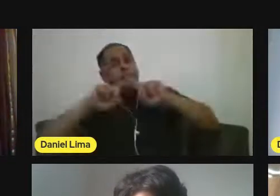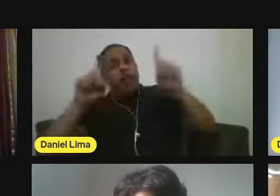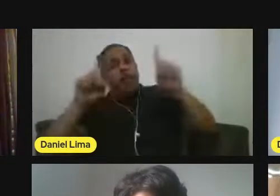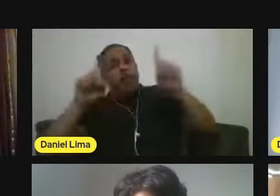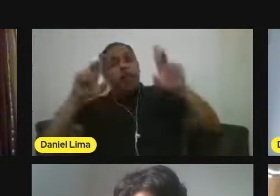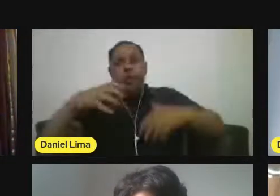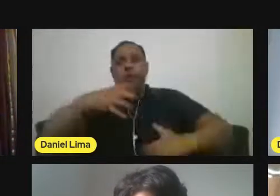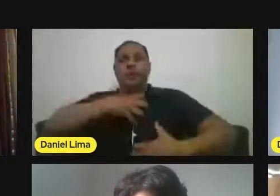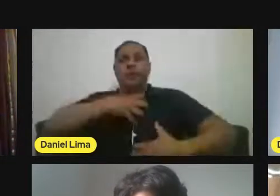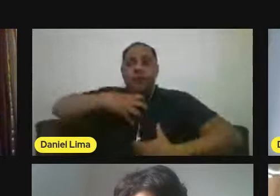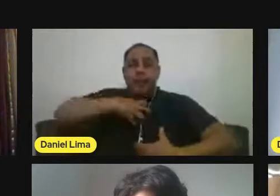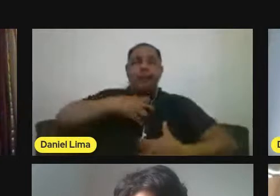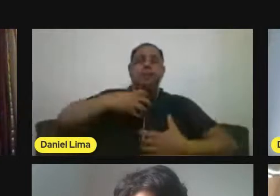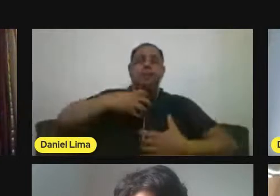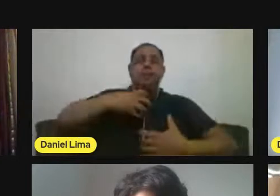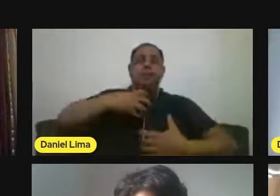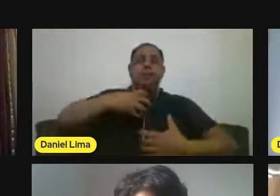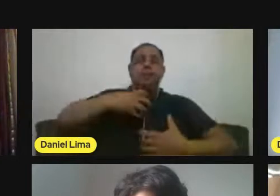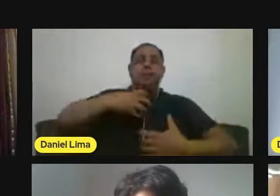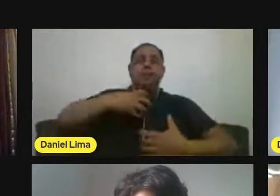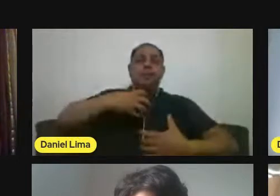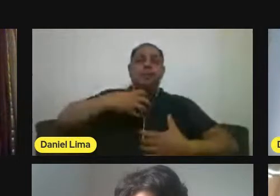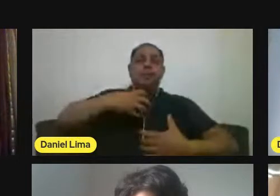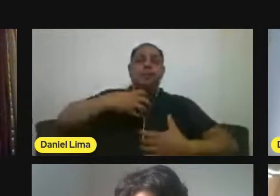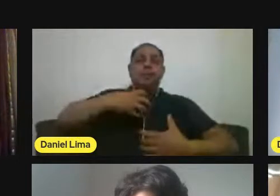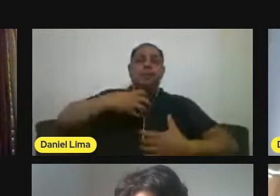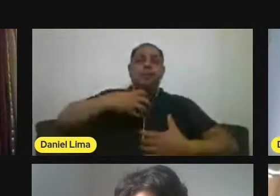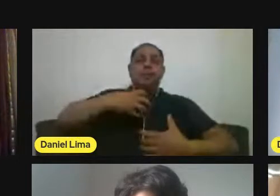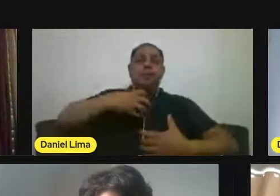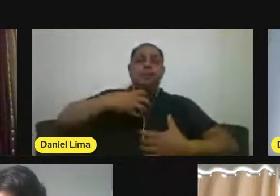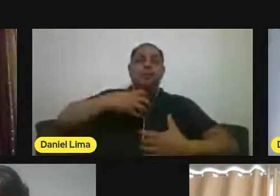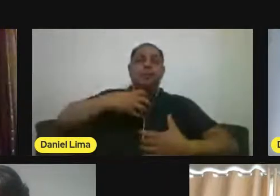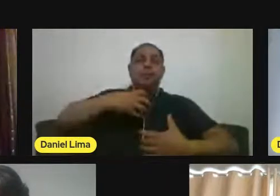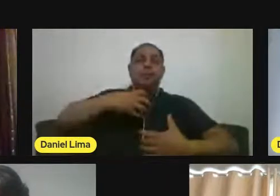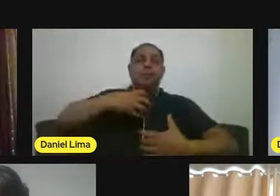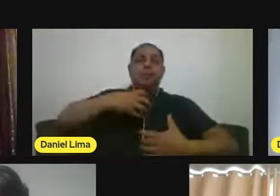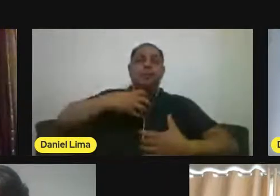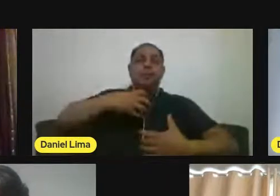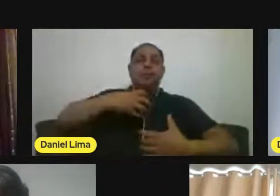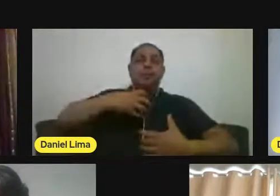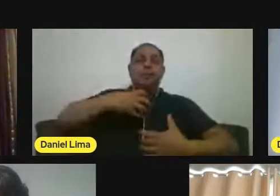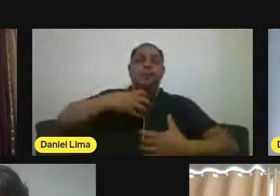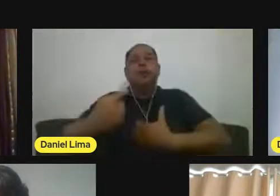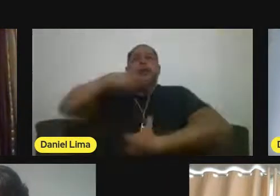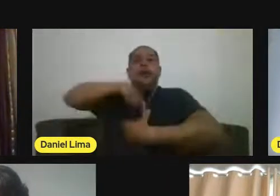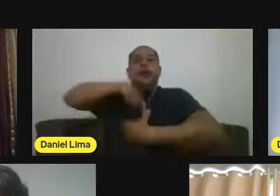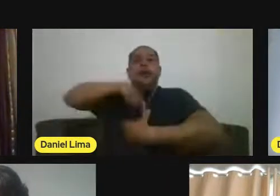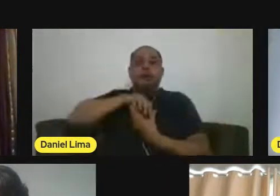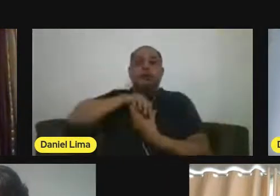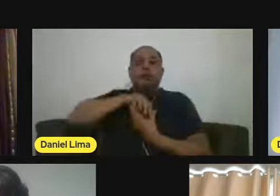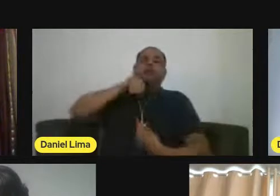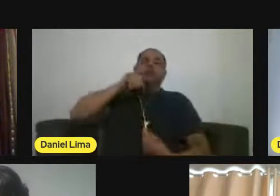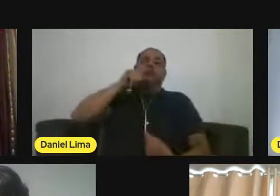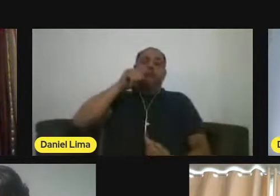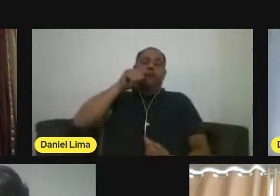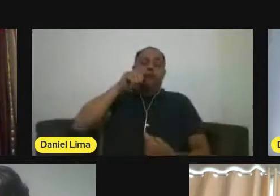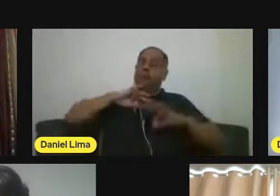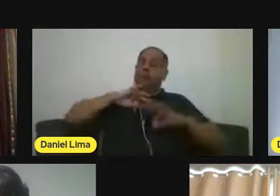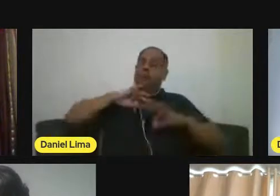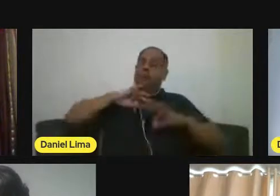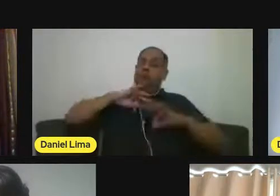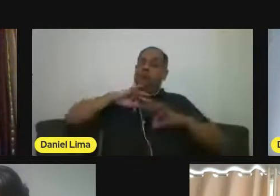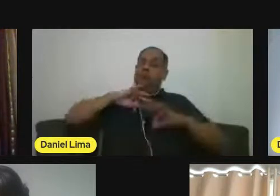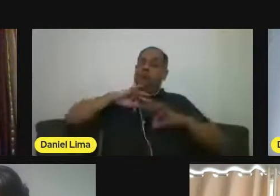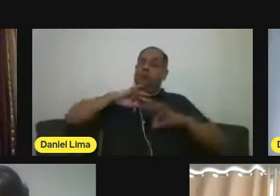continue e entre para a substância da alma. Tudo em mim é tendência para seguir outra coisa,